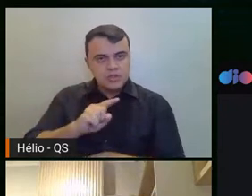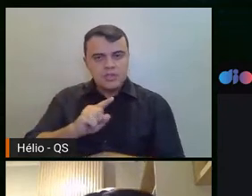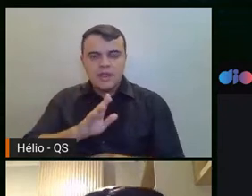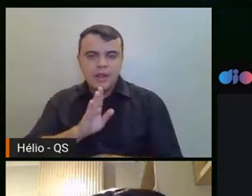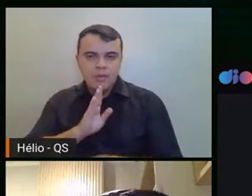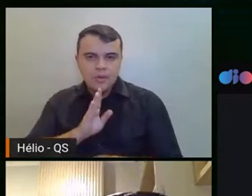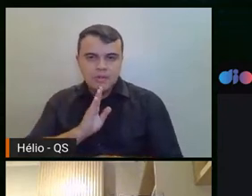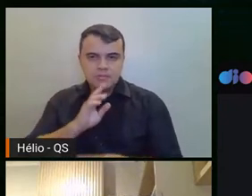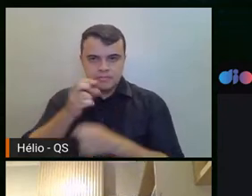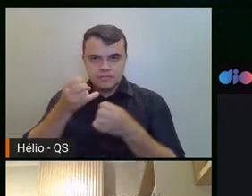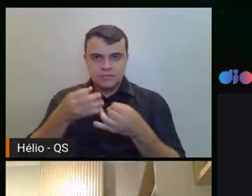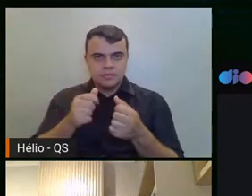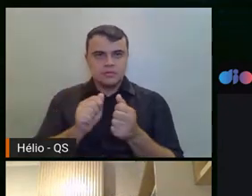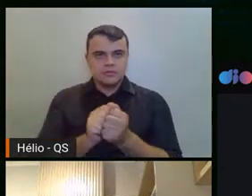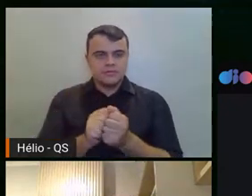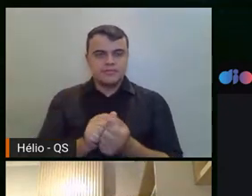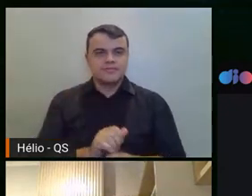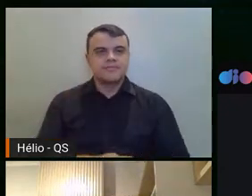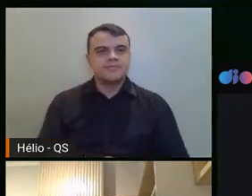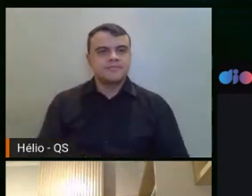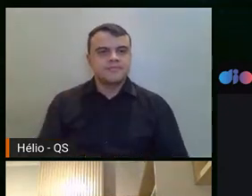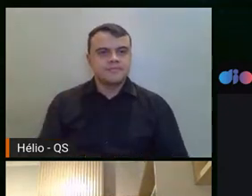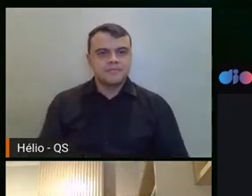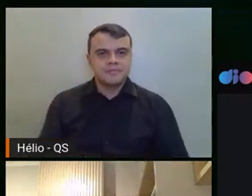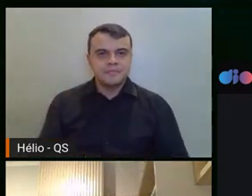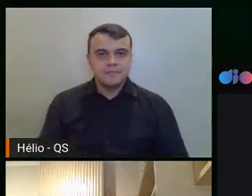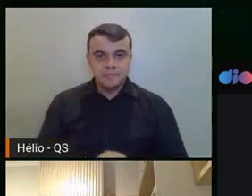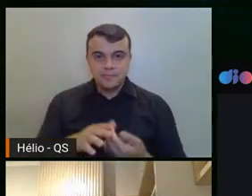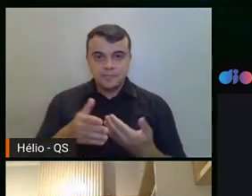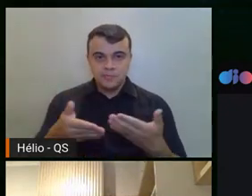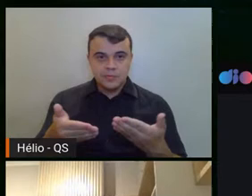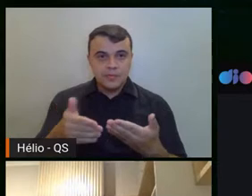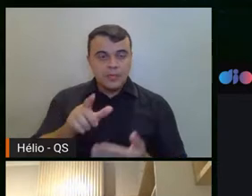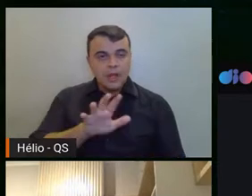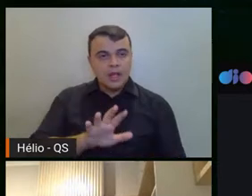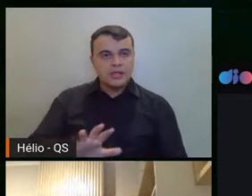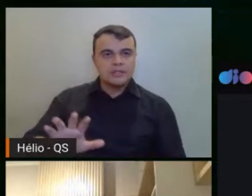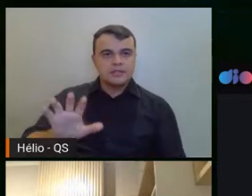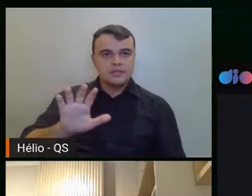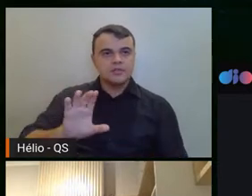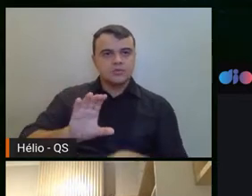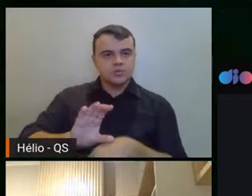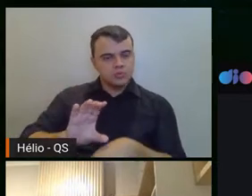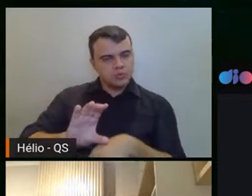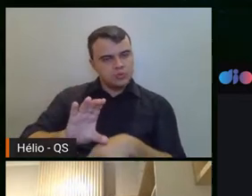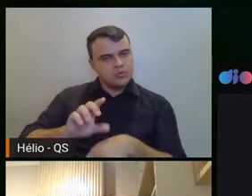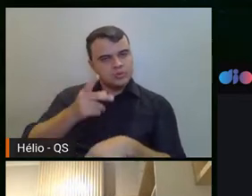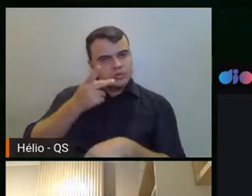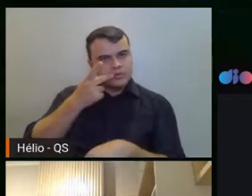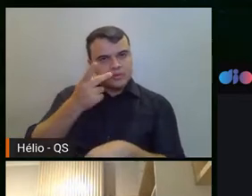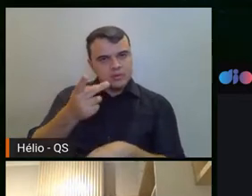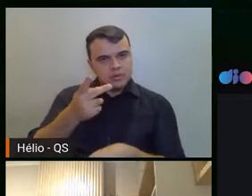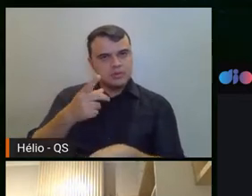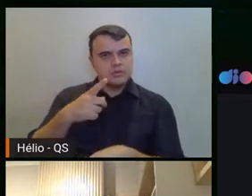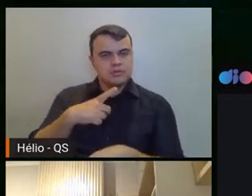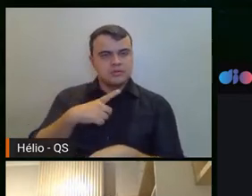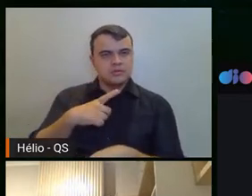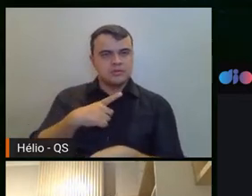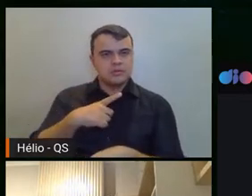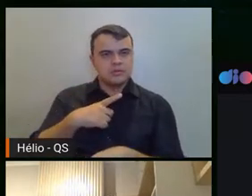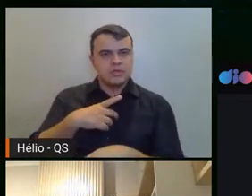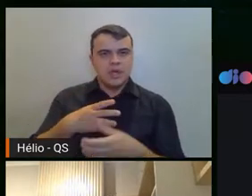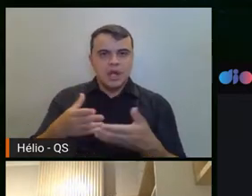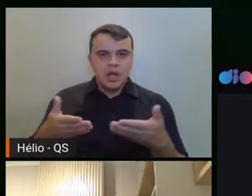muito mas tamo junto mano demorou então galera esse aqui é o bootcamp né que a gente tá falando aí que tá